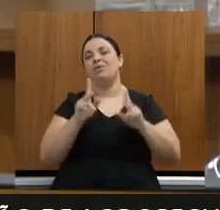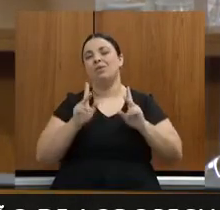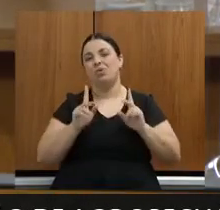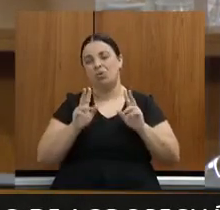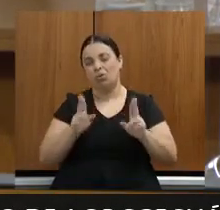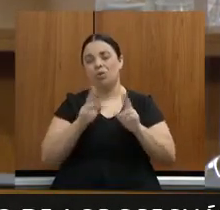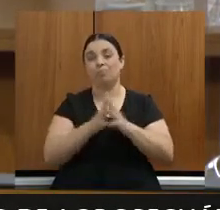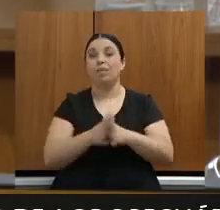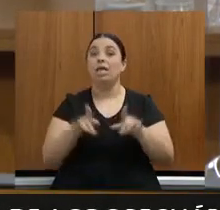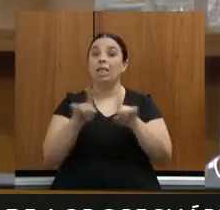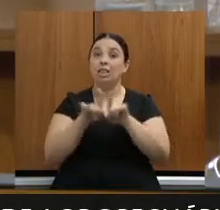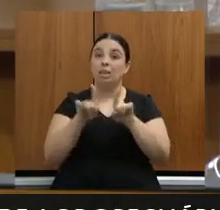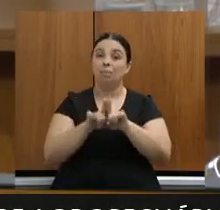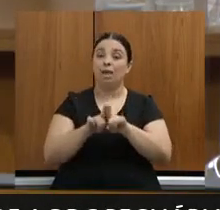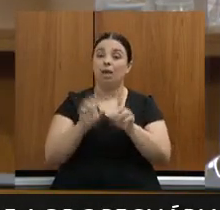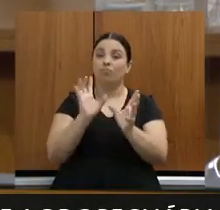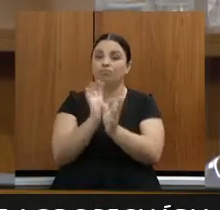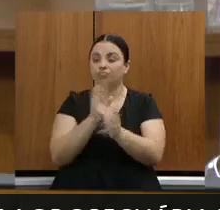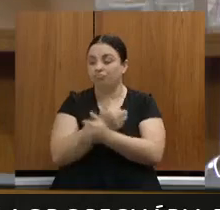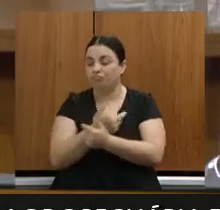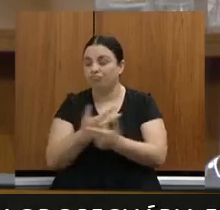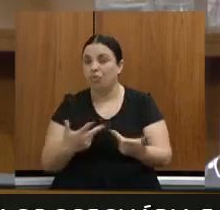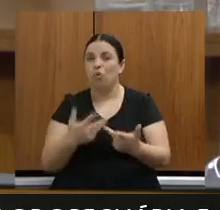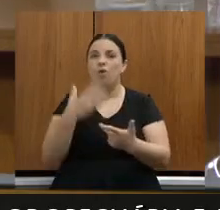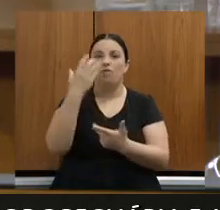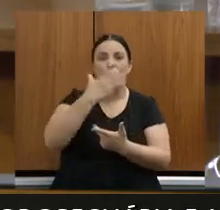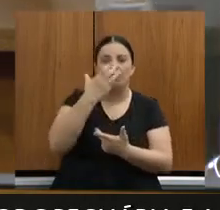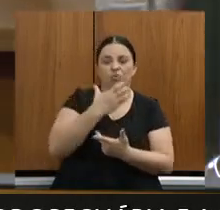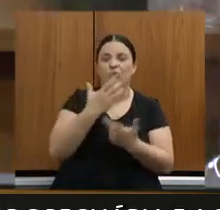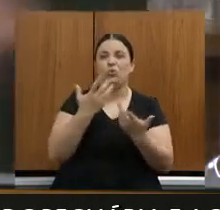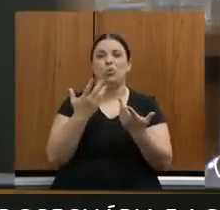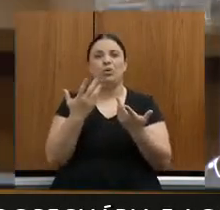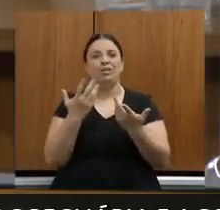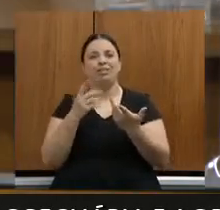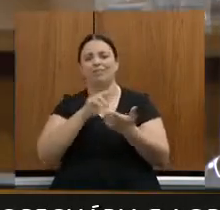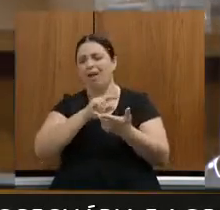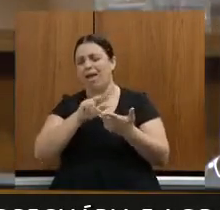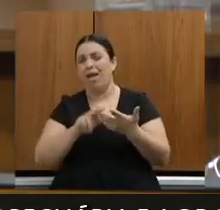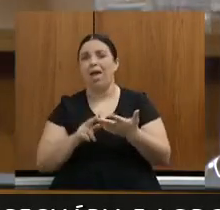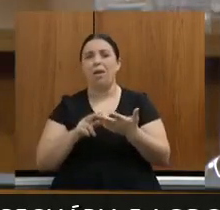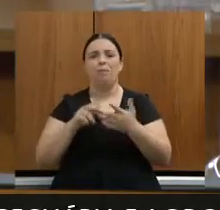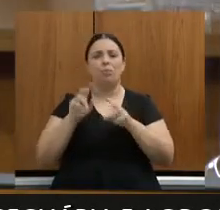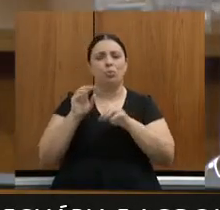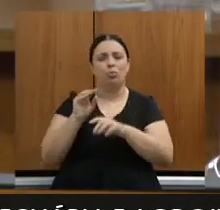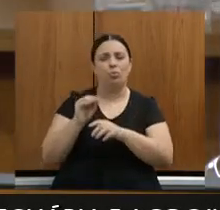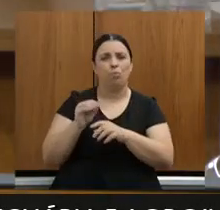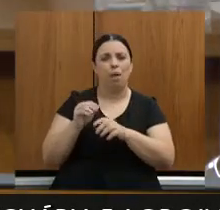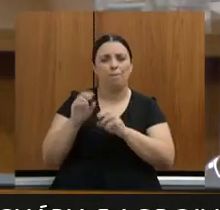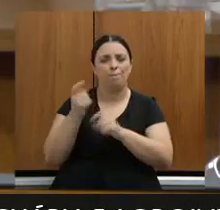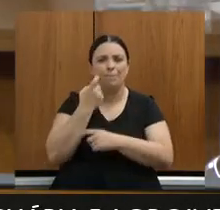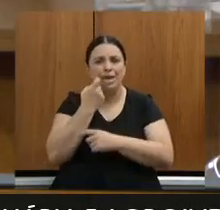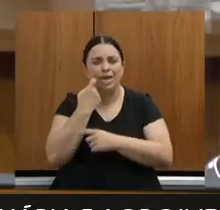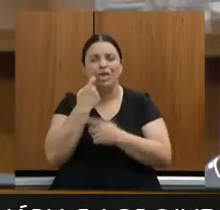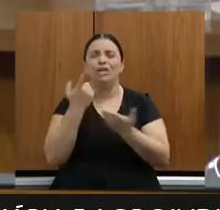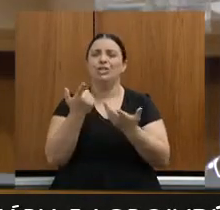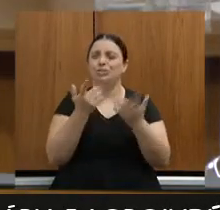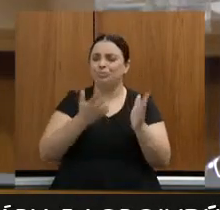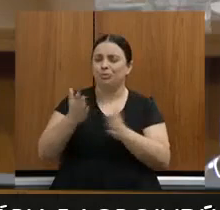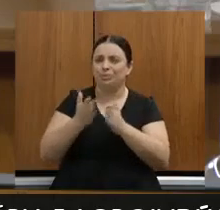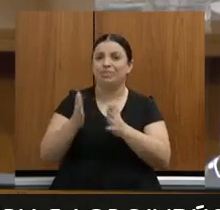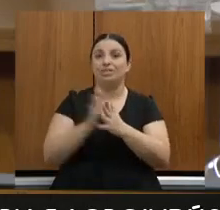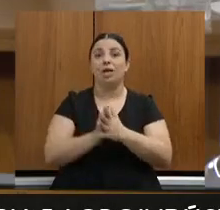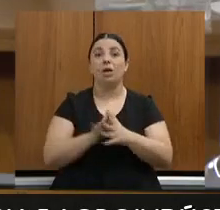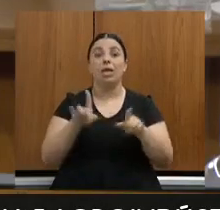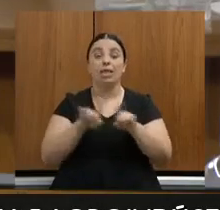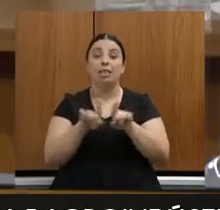de hortaliças frutas de pequenas criações apicultura suinocultura Avicultura piscicultura e também na